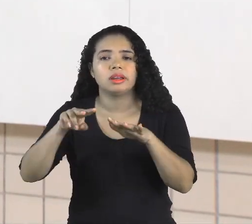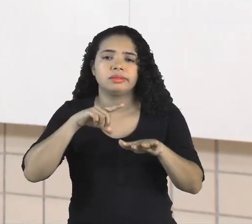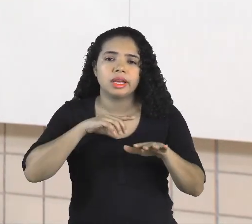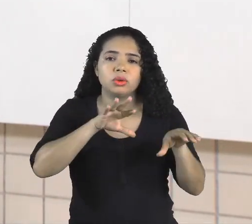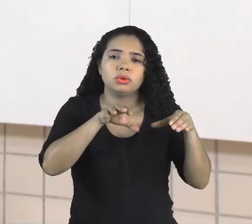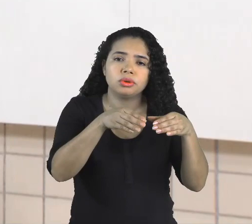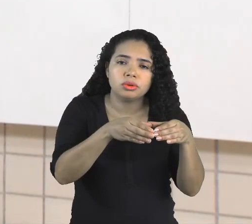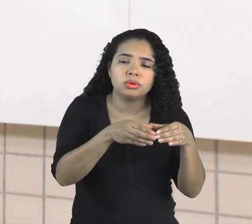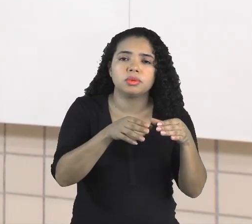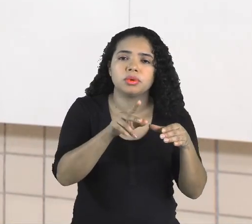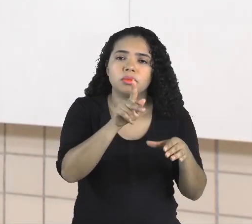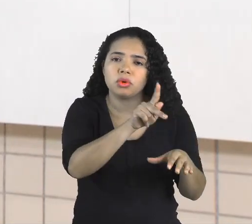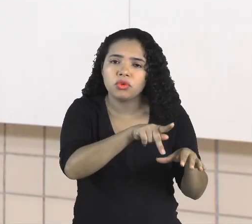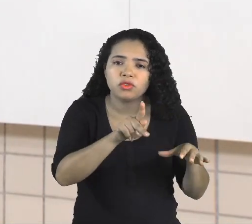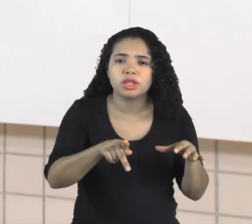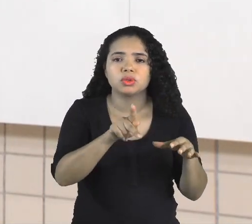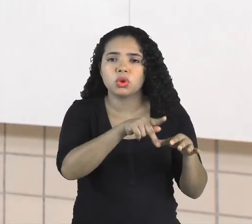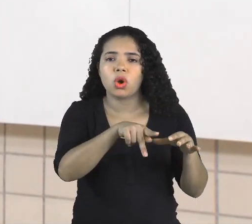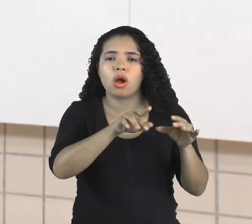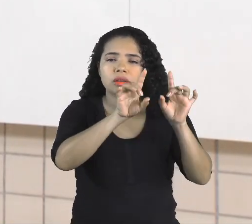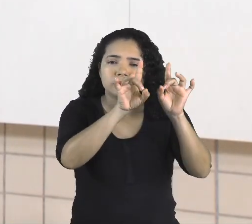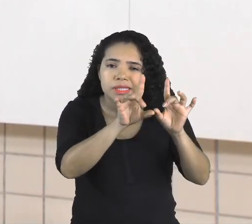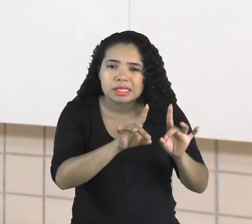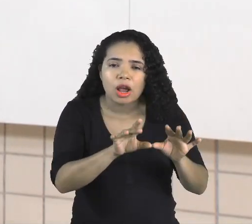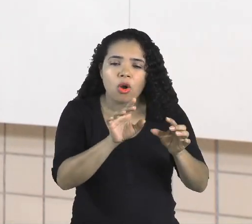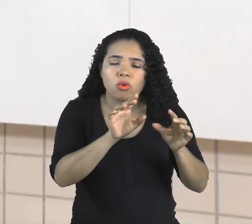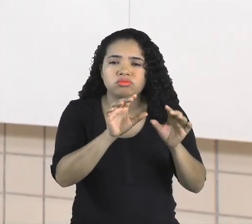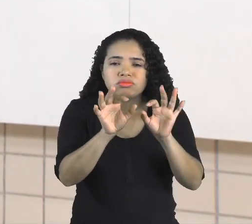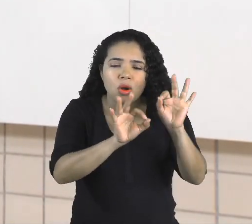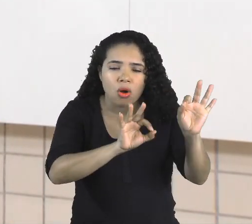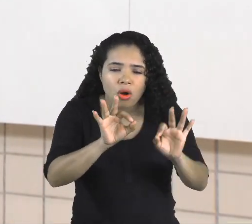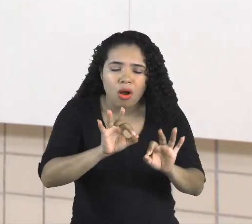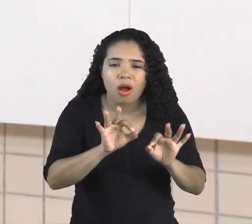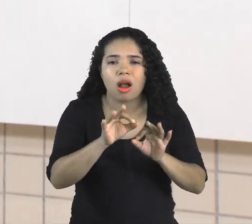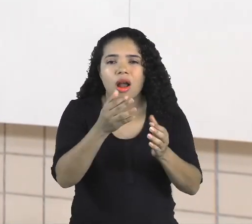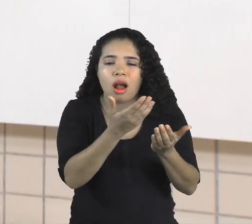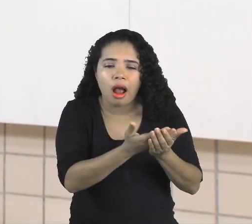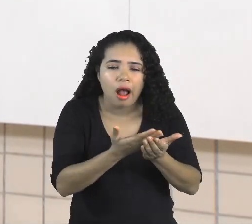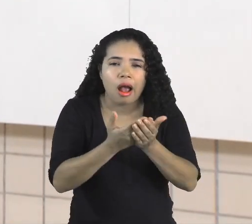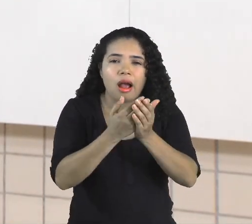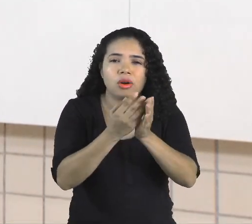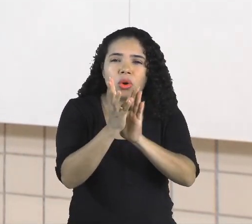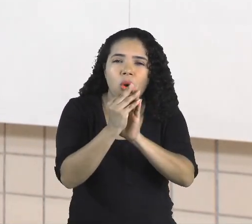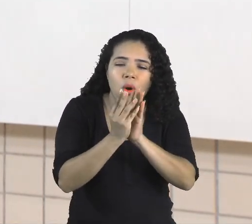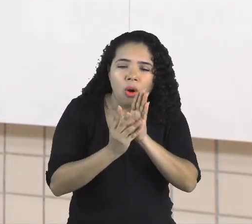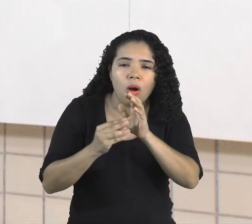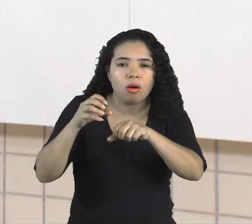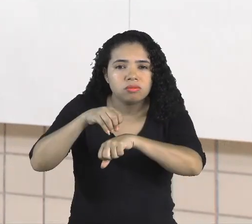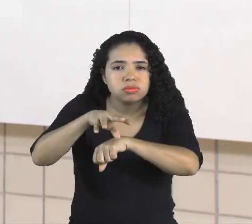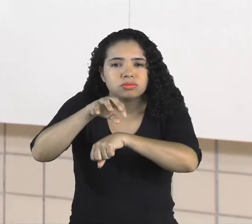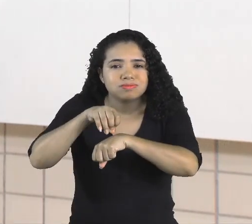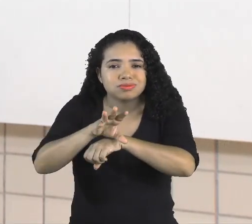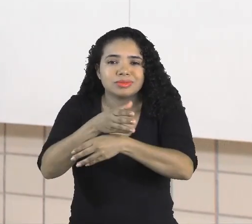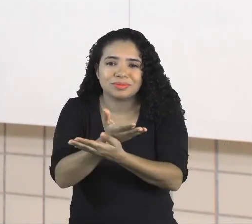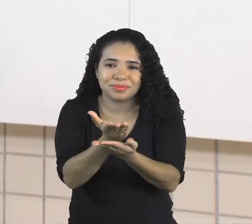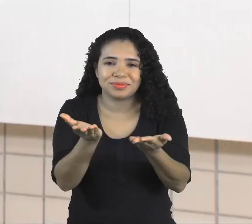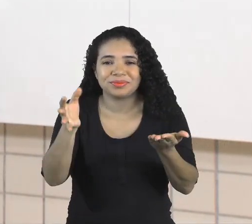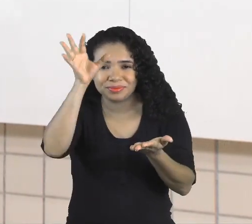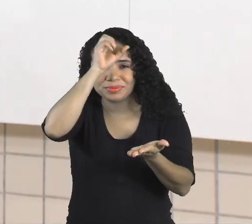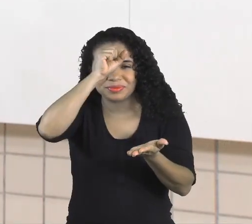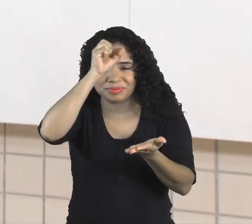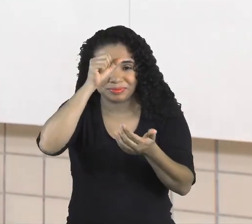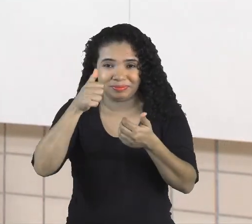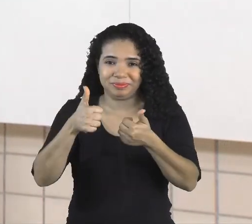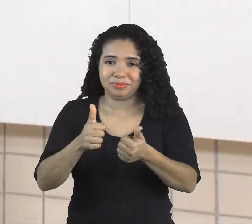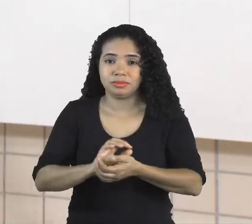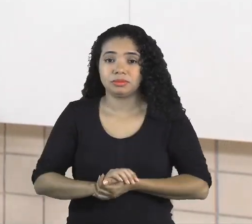especiais, transmitindo para vocês todos os nossos conteúdos, todos os nossos aprendizados. Os nossos materiais você